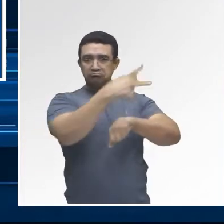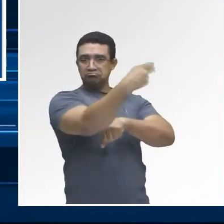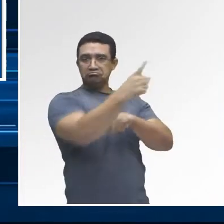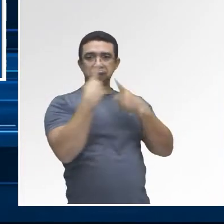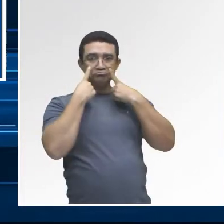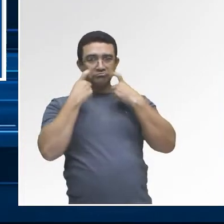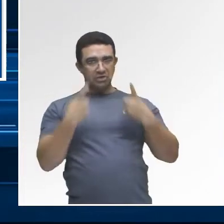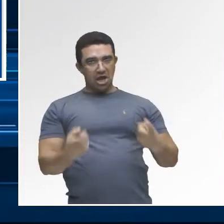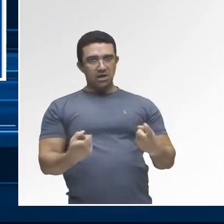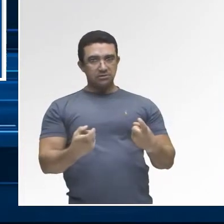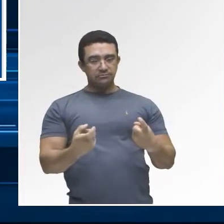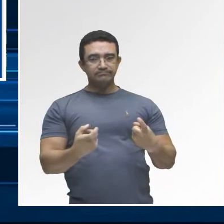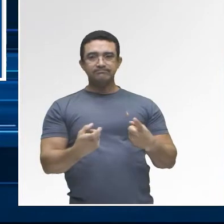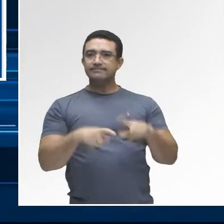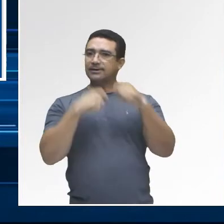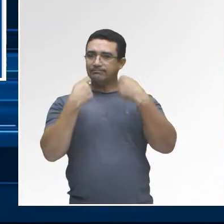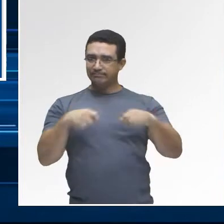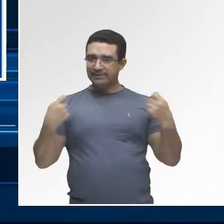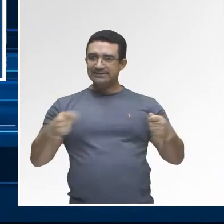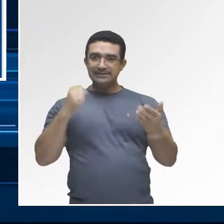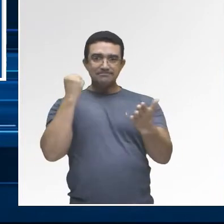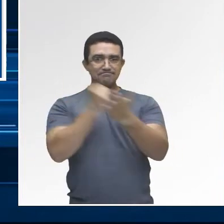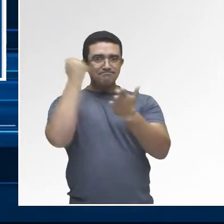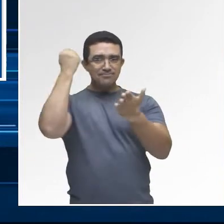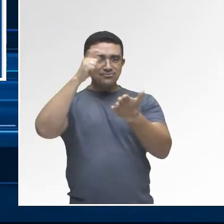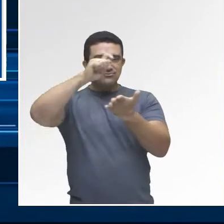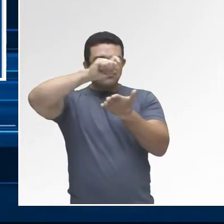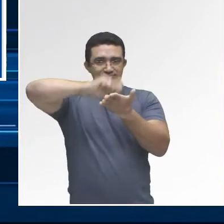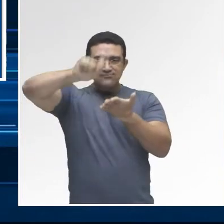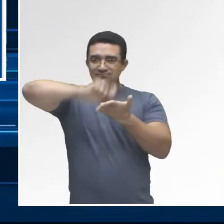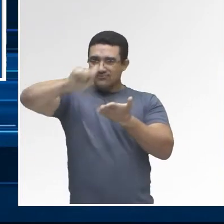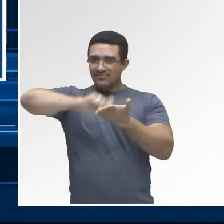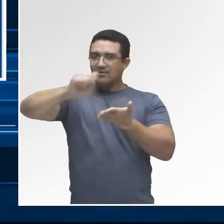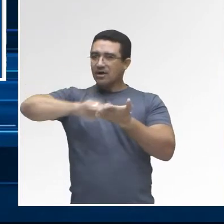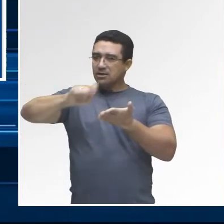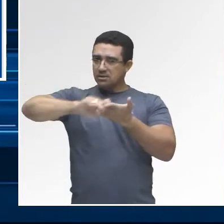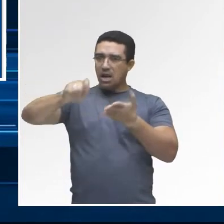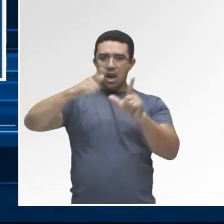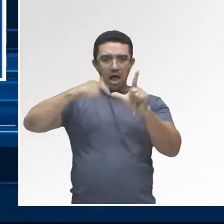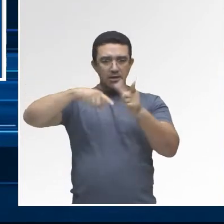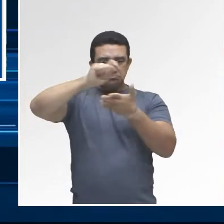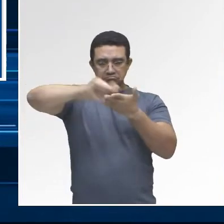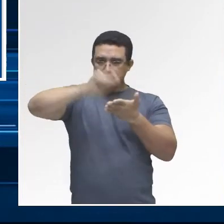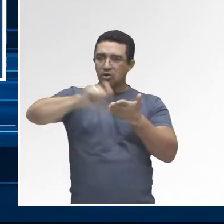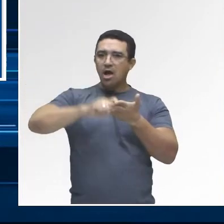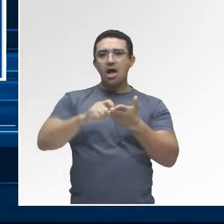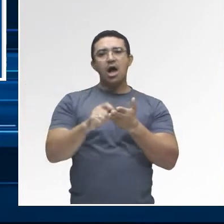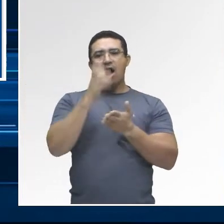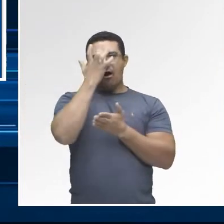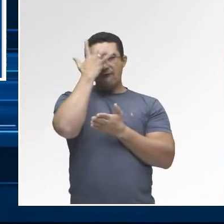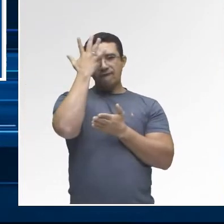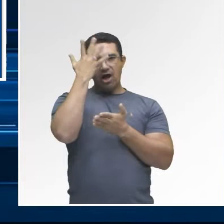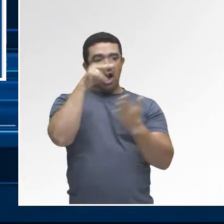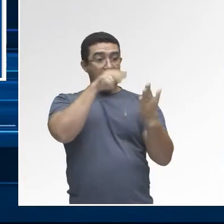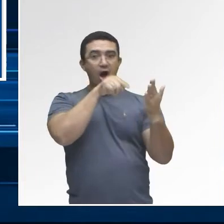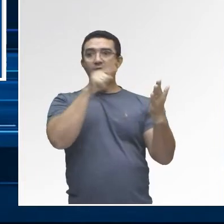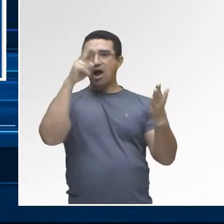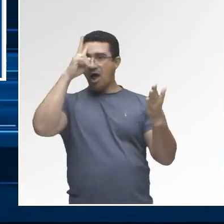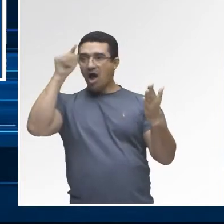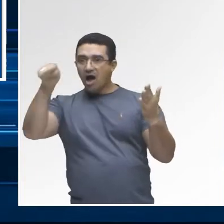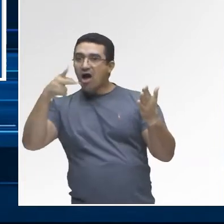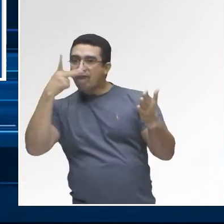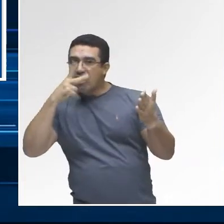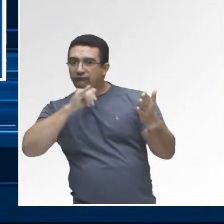as leis registradas facilitam a cobrança da sua execução, tá?